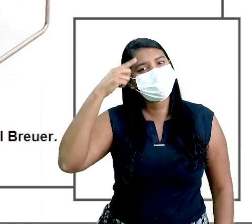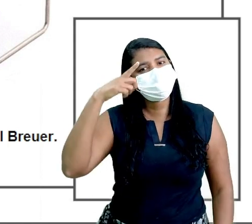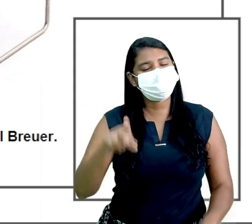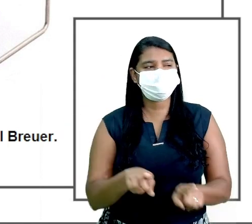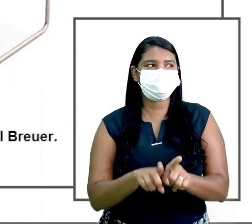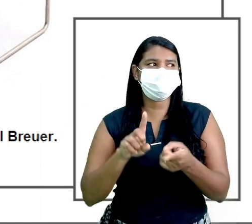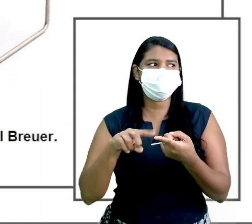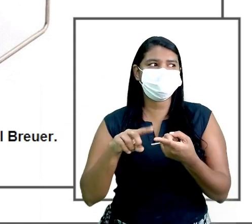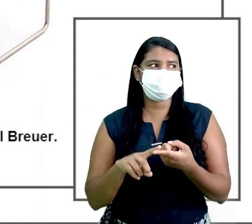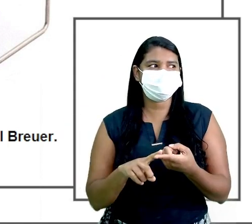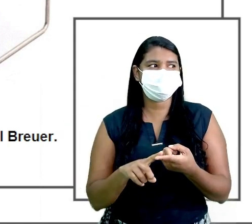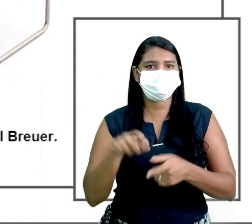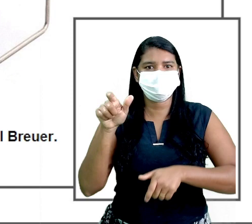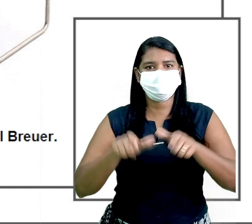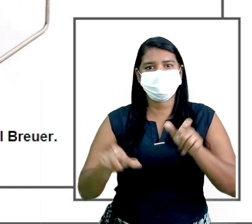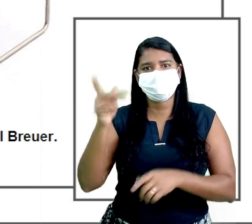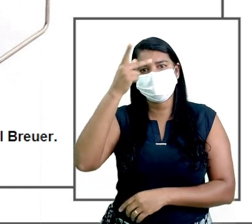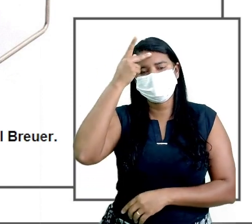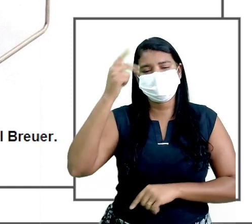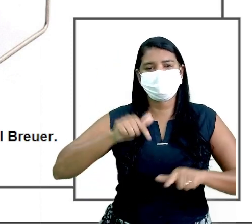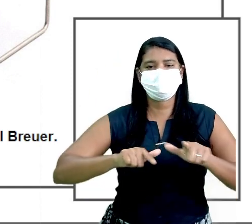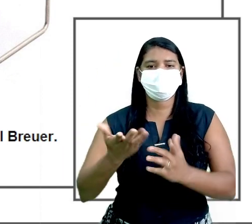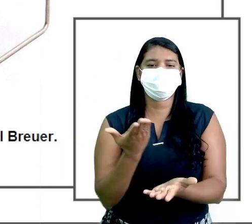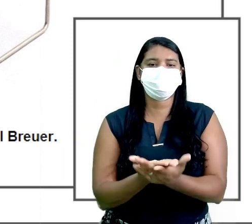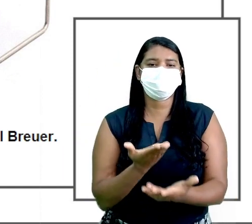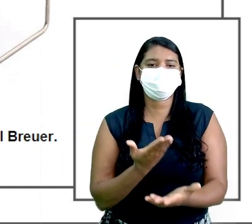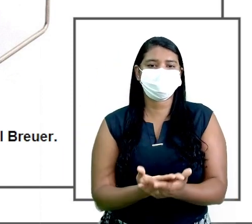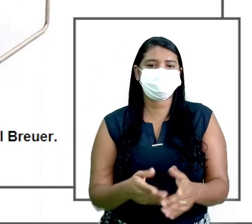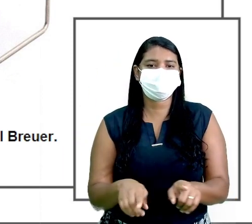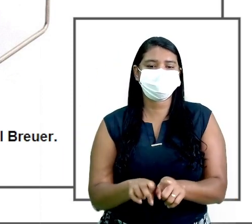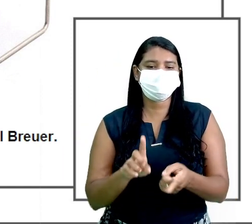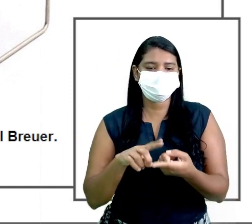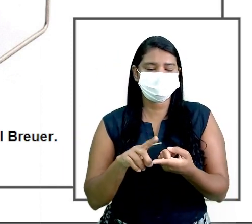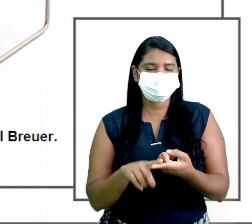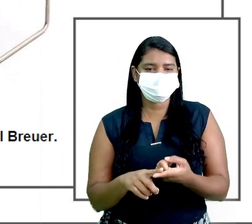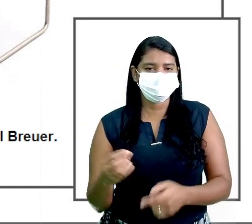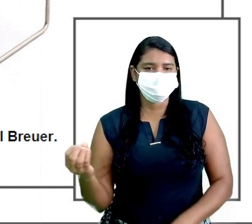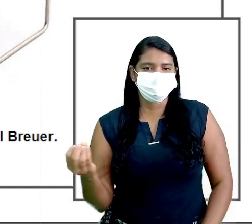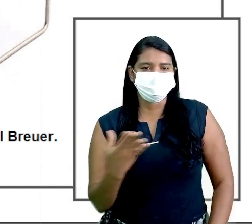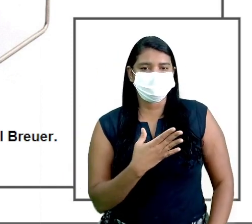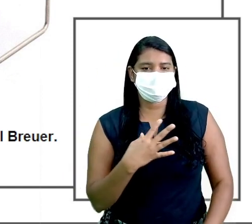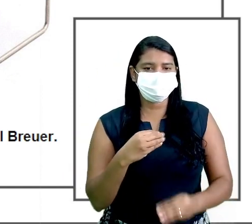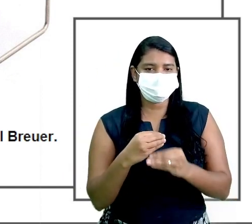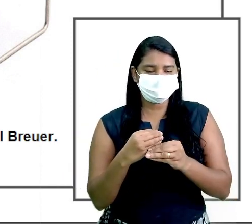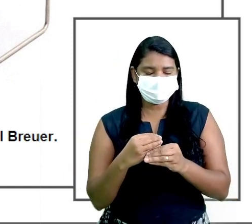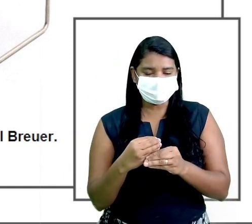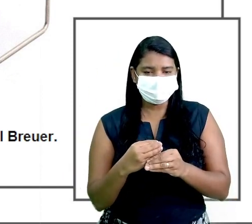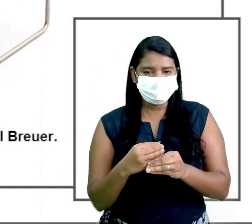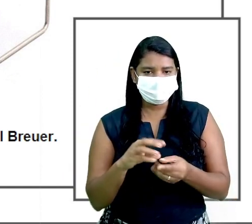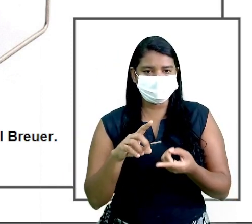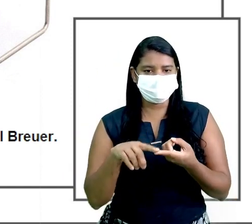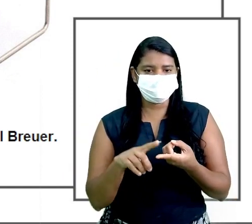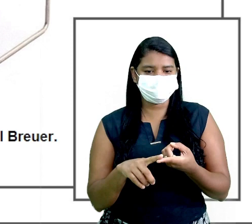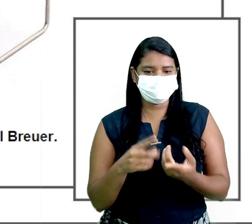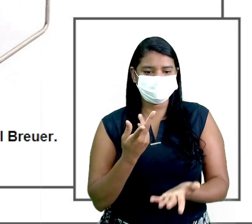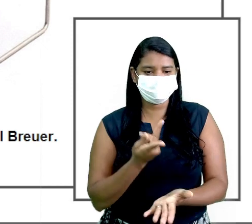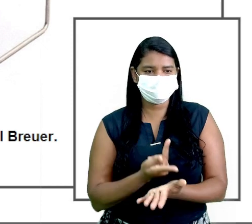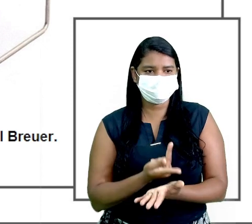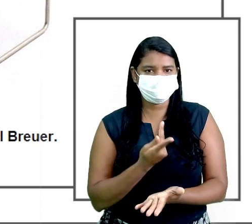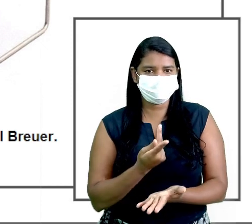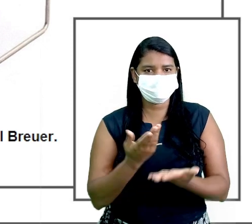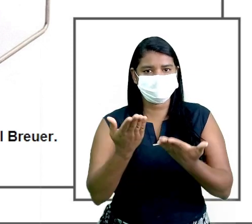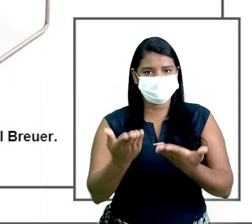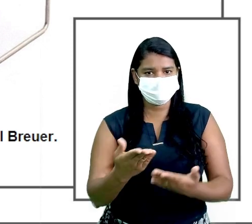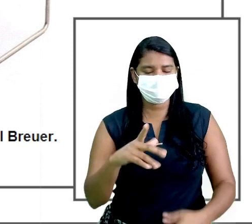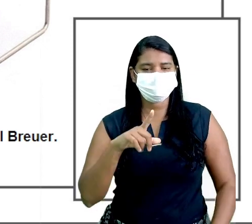né? Esse pessoal realmente trabalhava, estudava muito essas novas formas, de modo a que as coisas realmente acontecessem. Então você vai